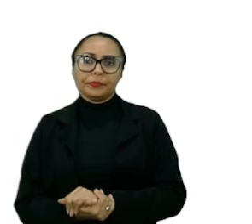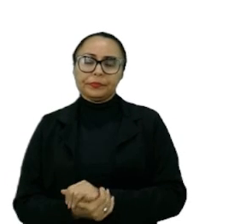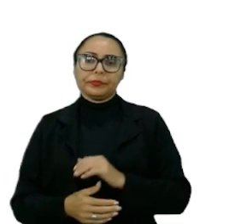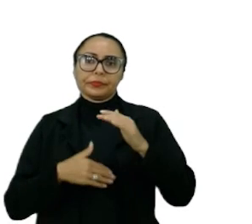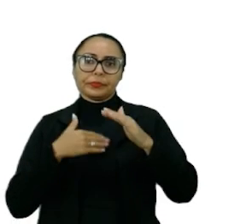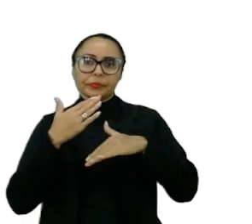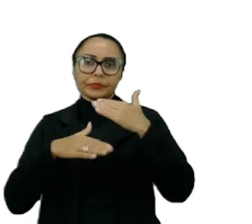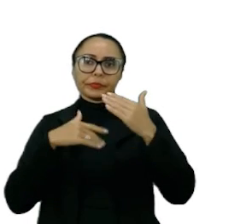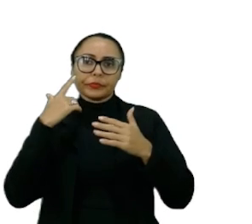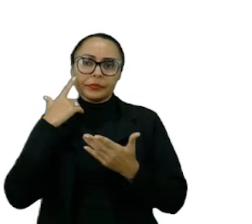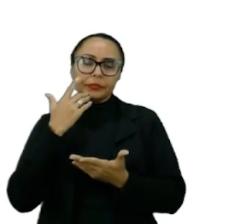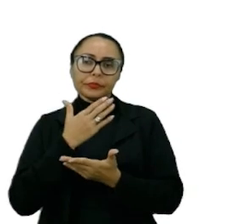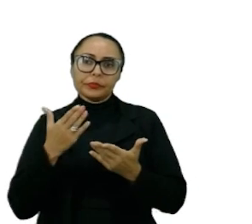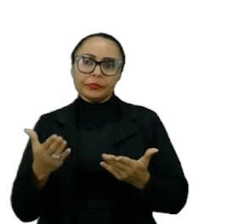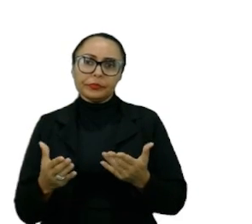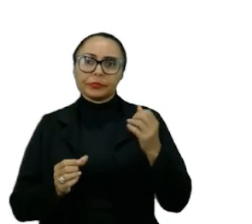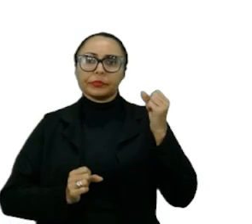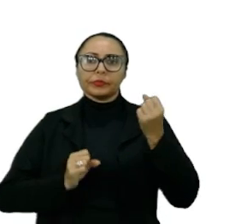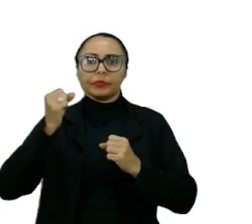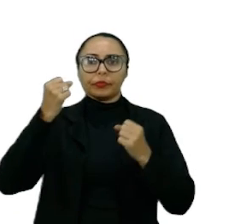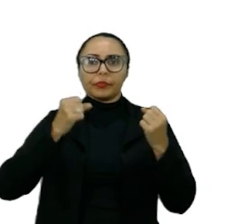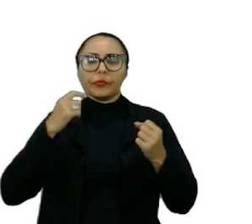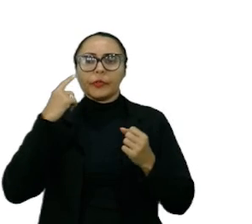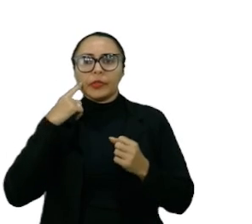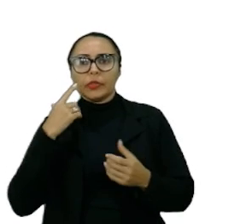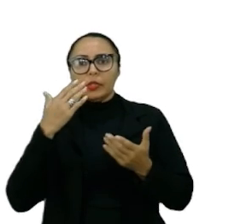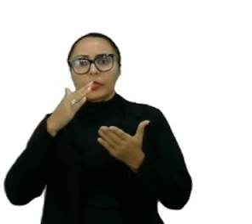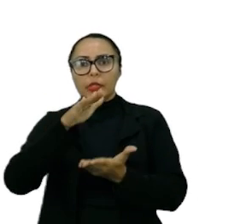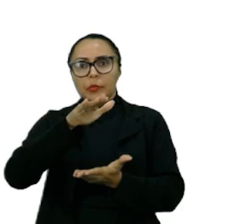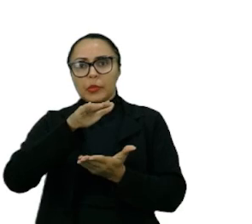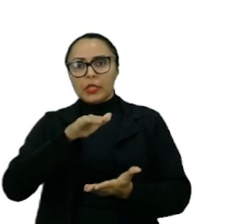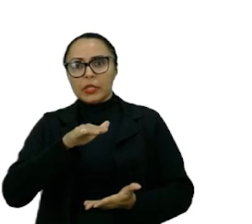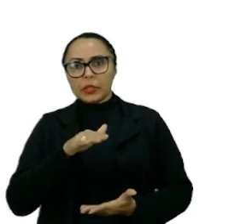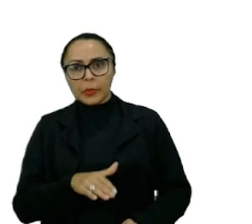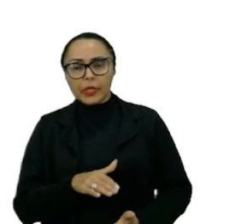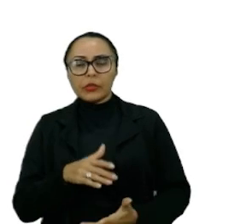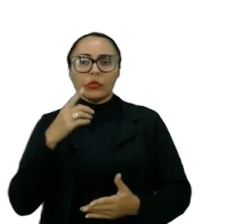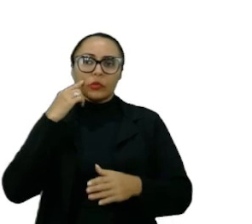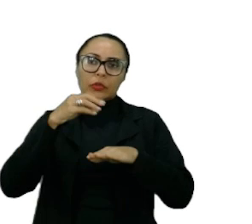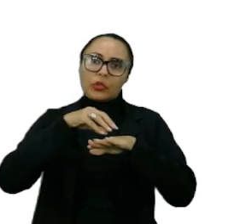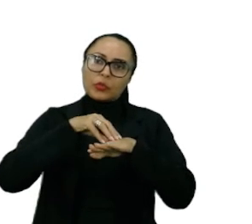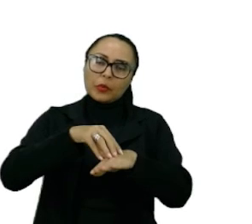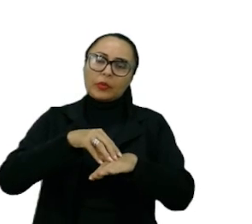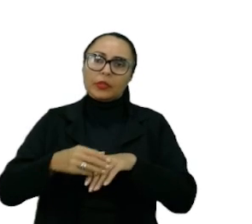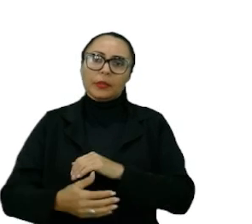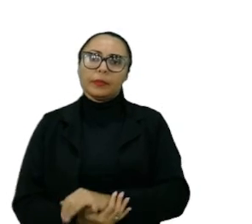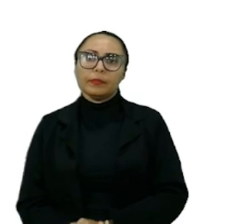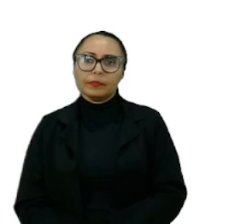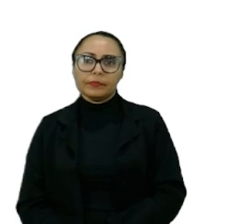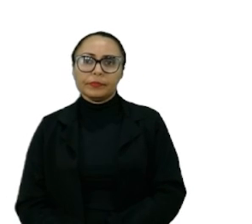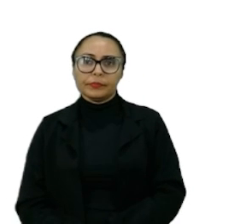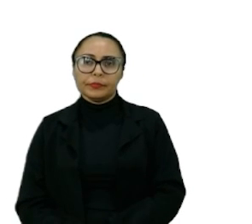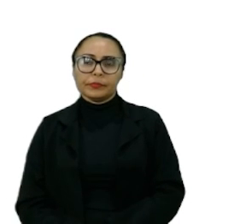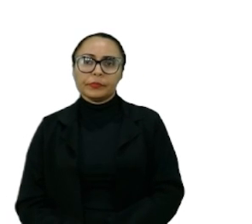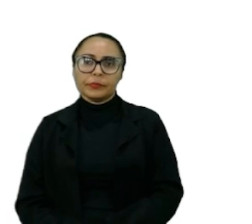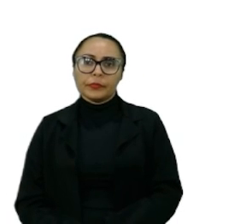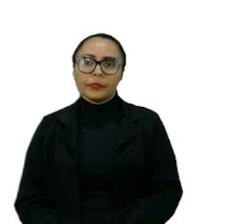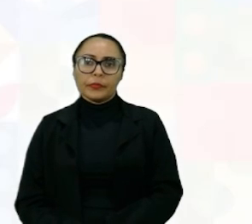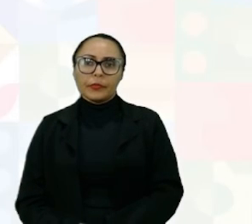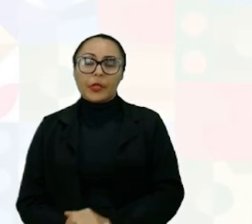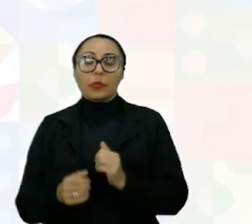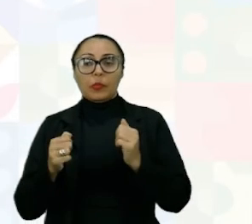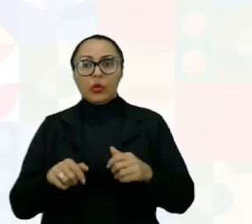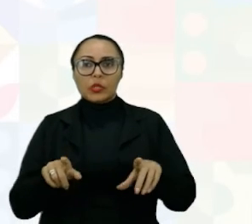fabricação, em embalagem, no armazenamento e no transporte. Pode-se também estar usando